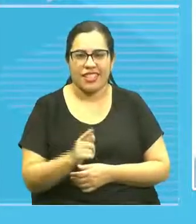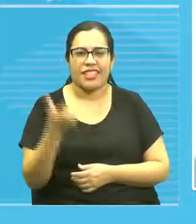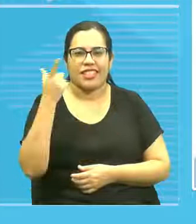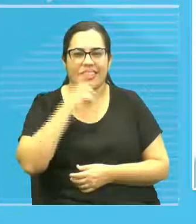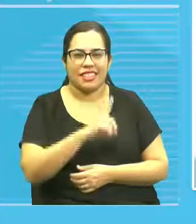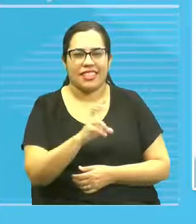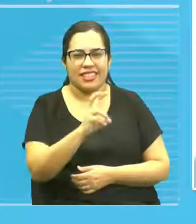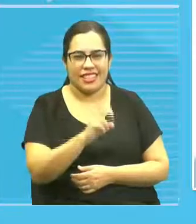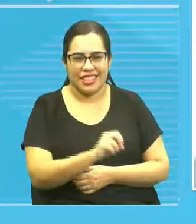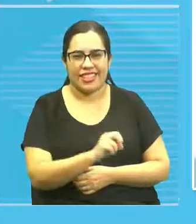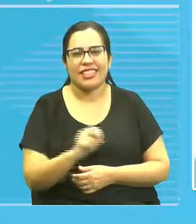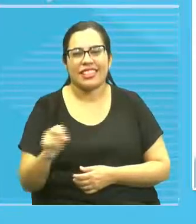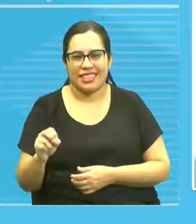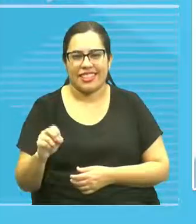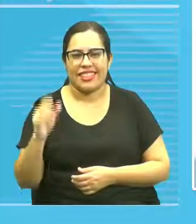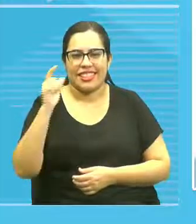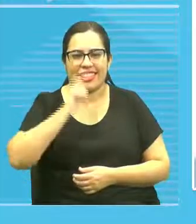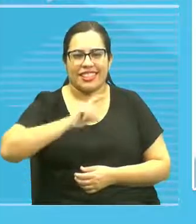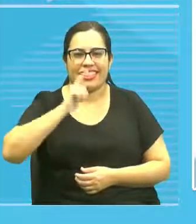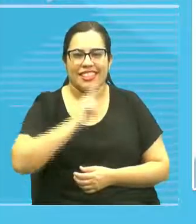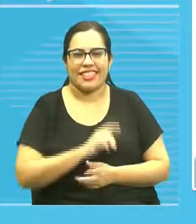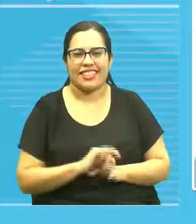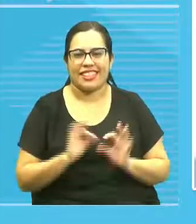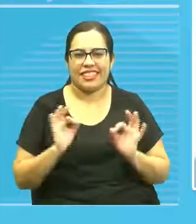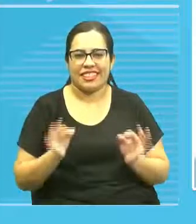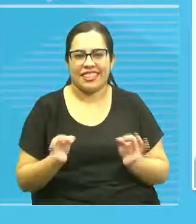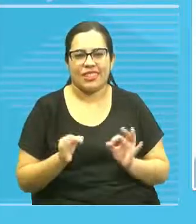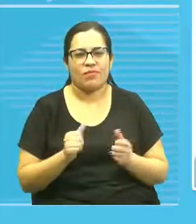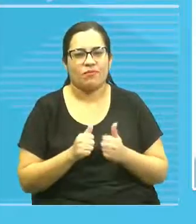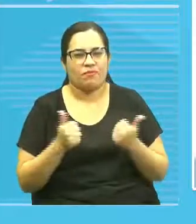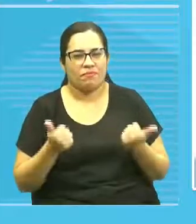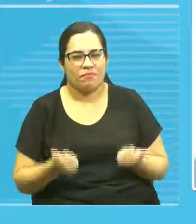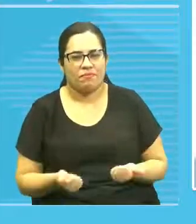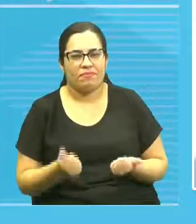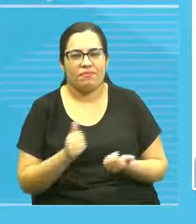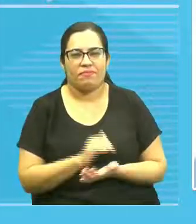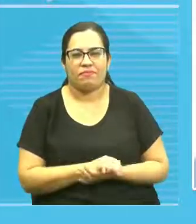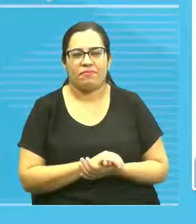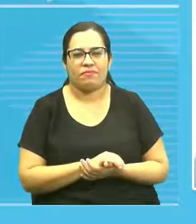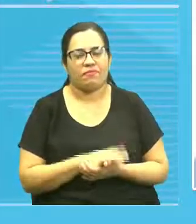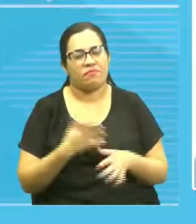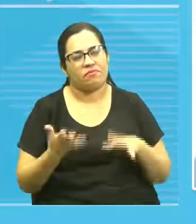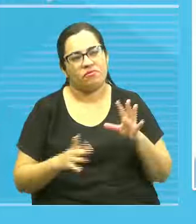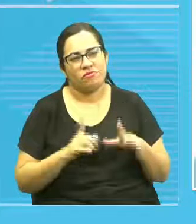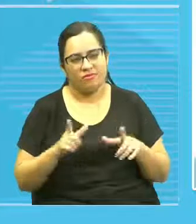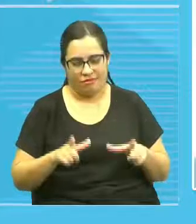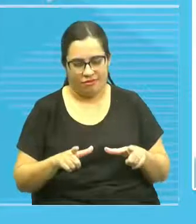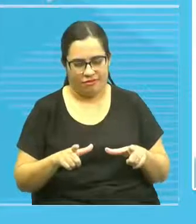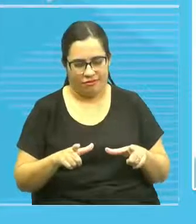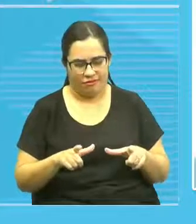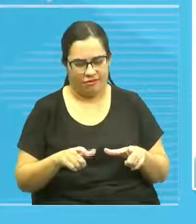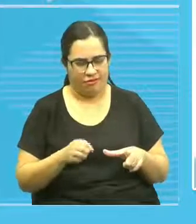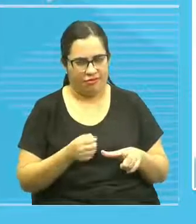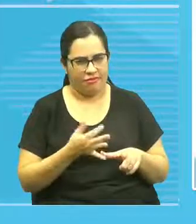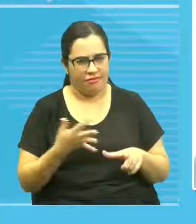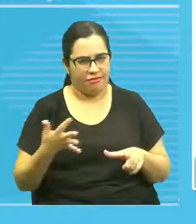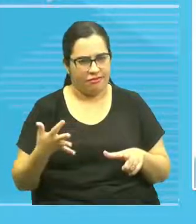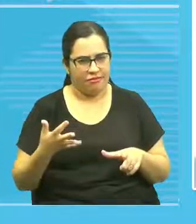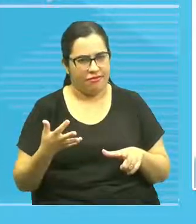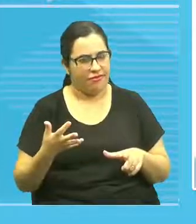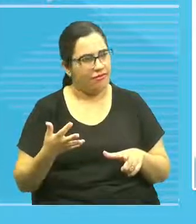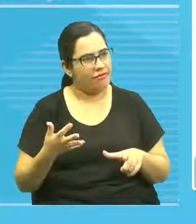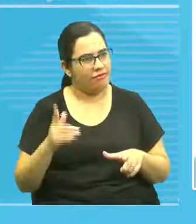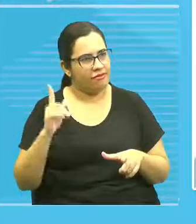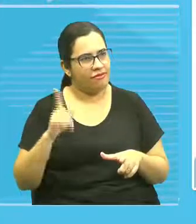calorias. A cada 100 gramas, 500 calorias. Então, um miojo deve ter quantos gramas?